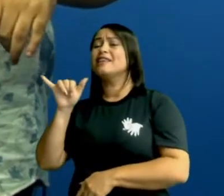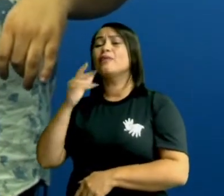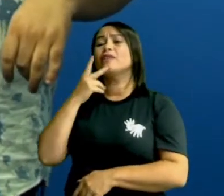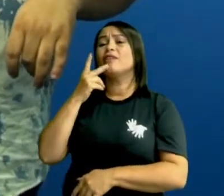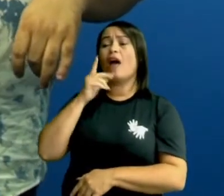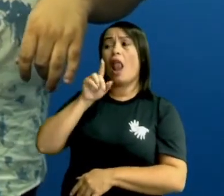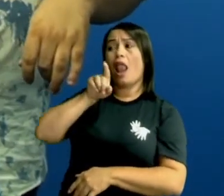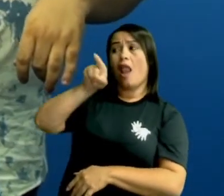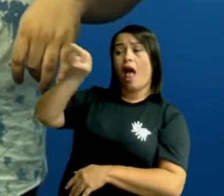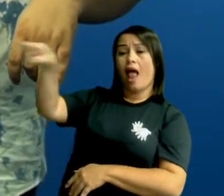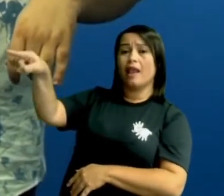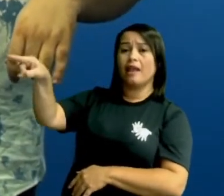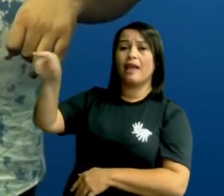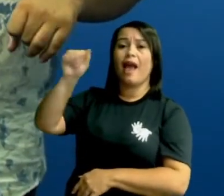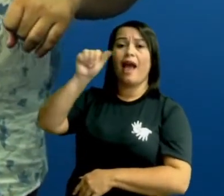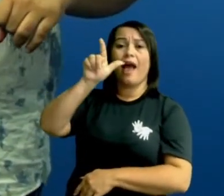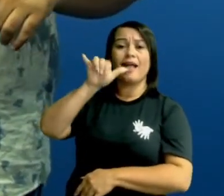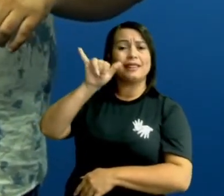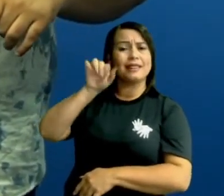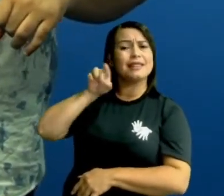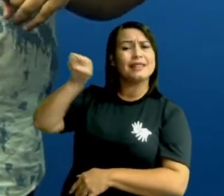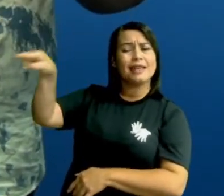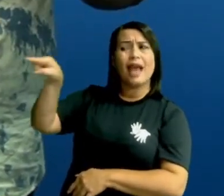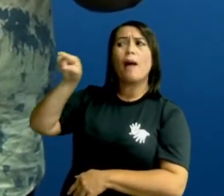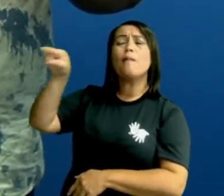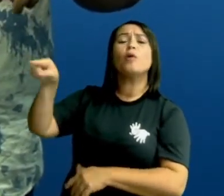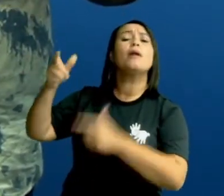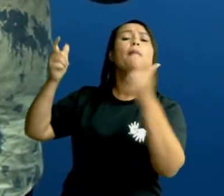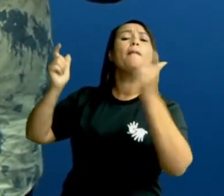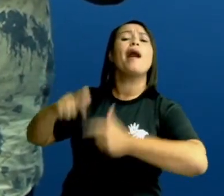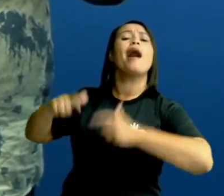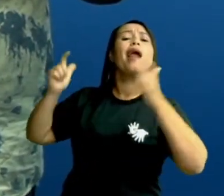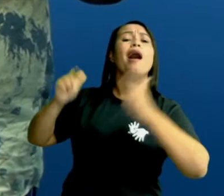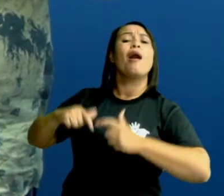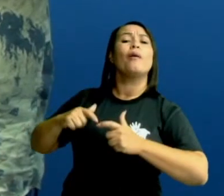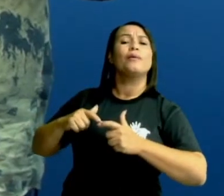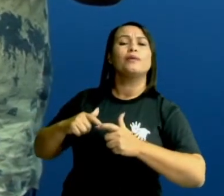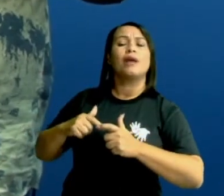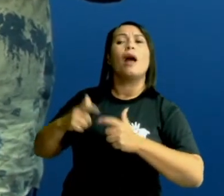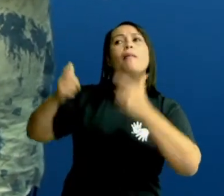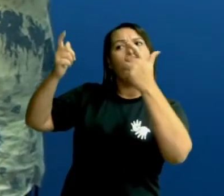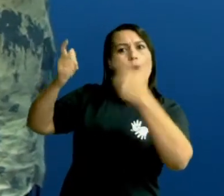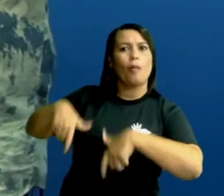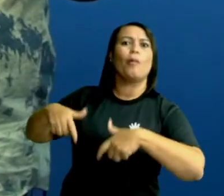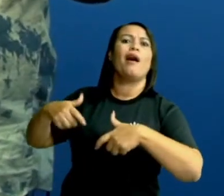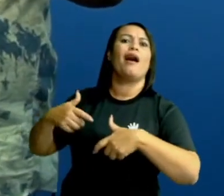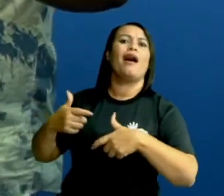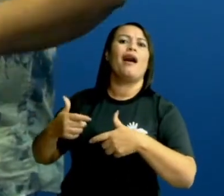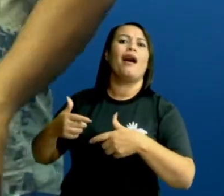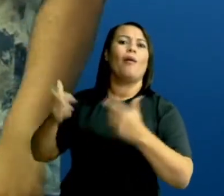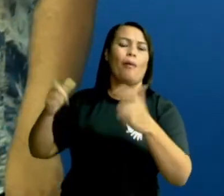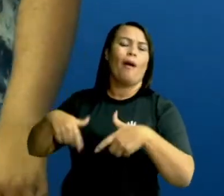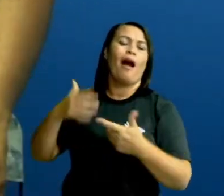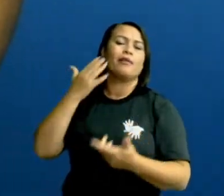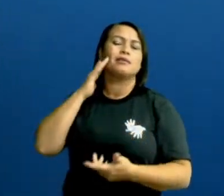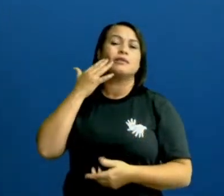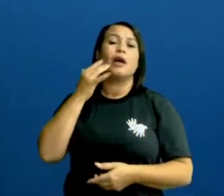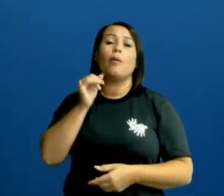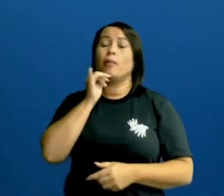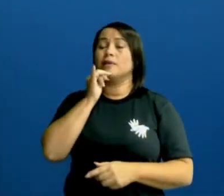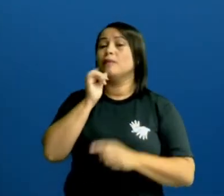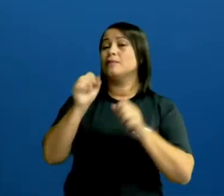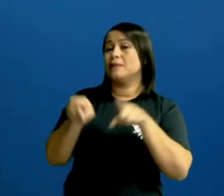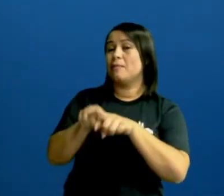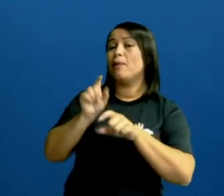a gente aponta ali, nós estamos apontando para onde? Nós estamos apontando para um lugar, para um local. Então, nós